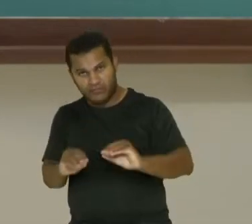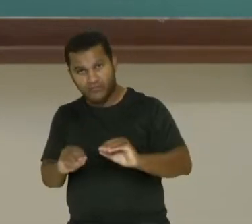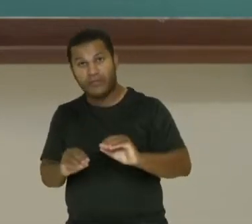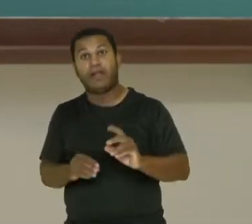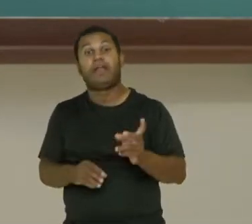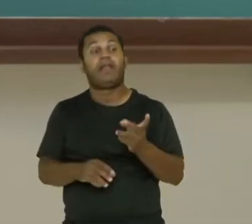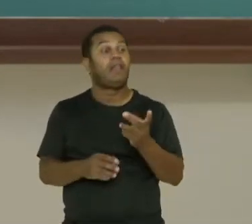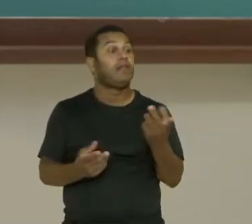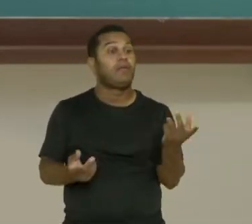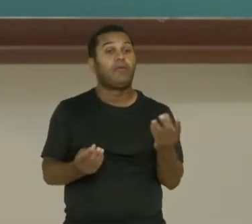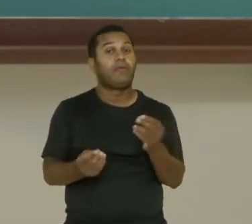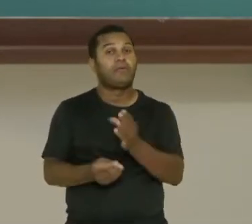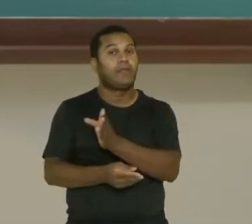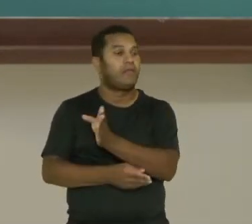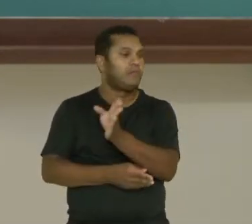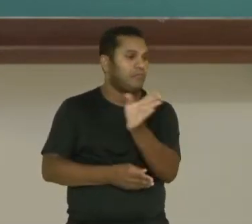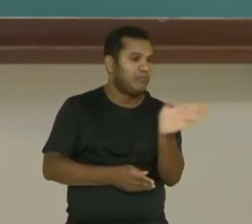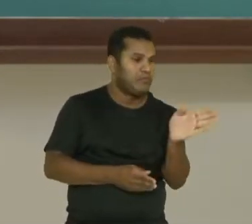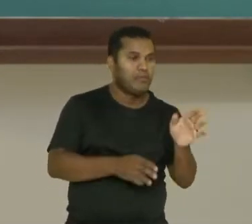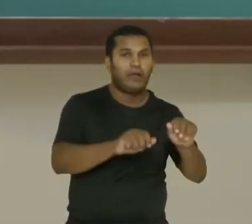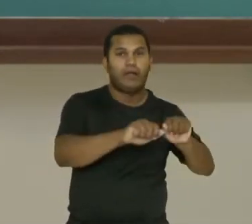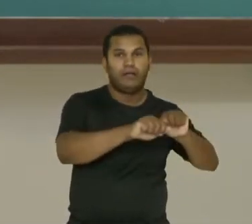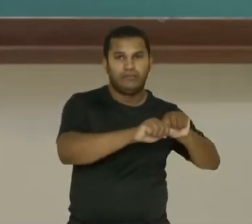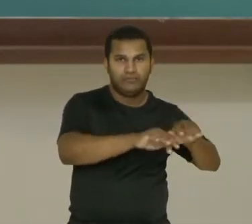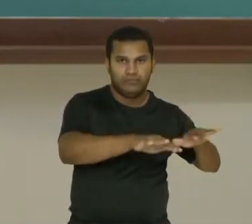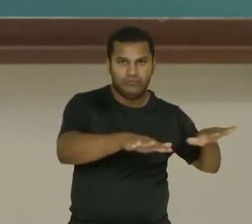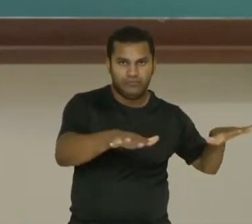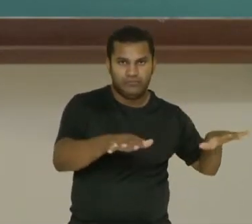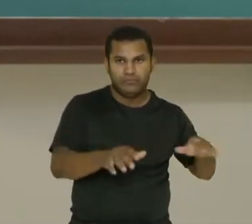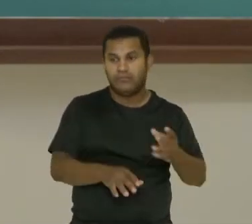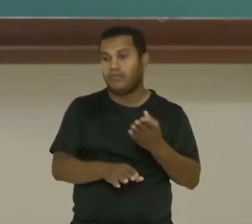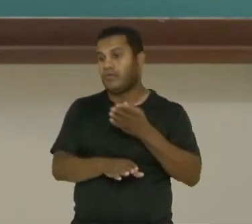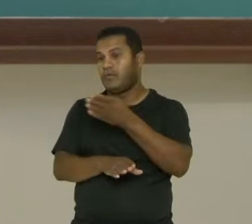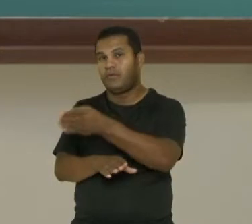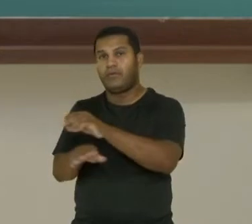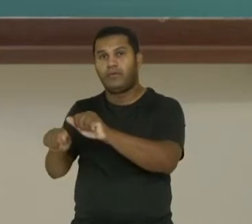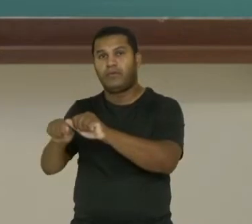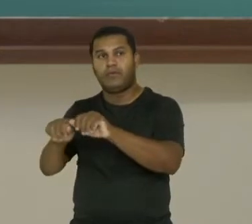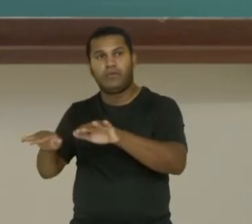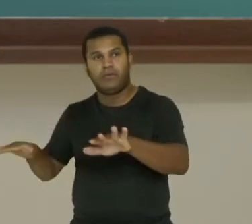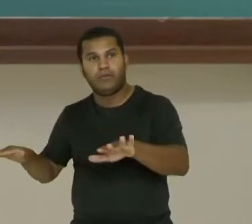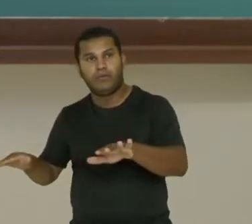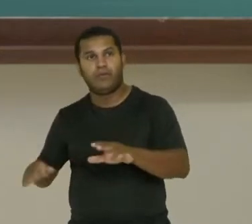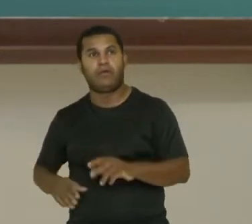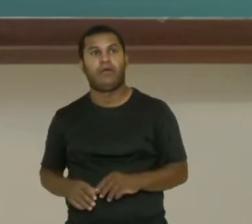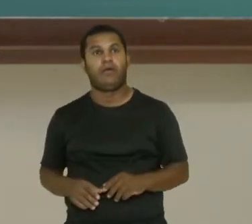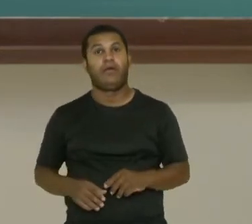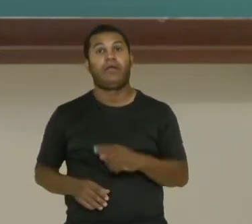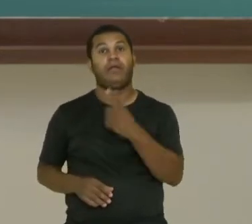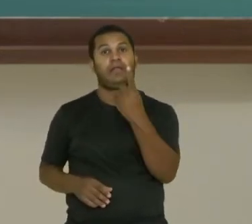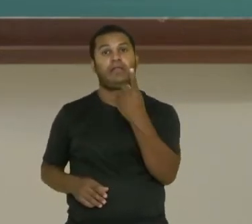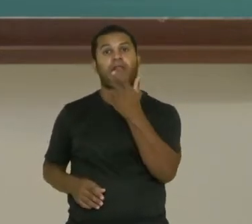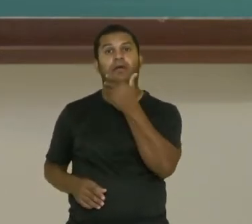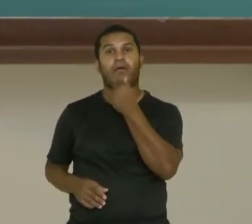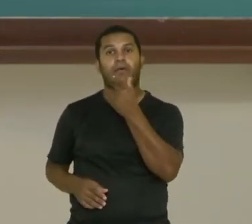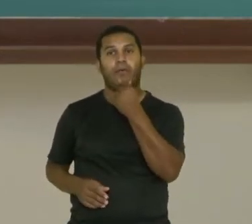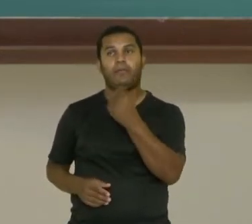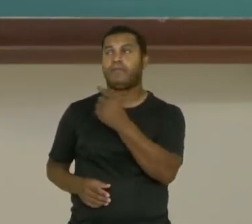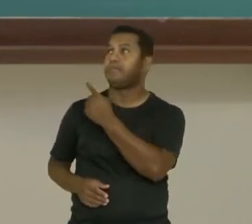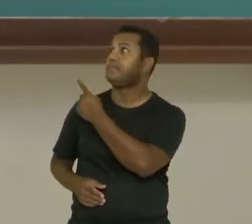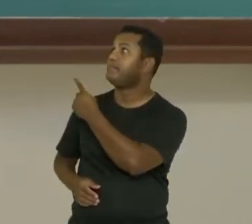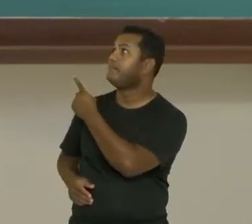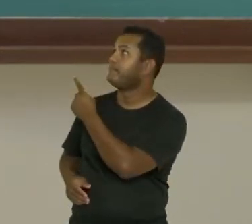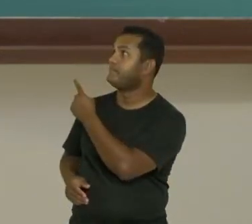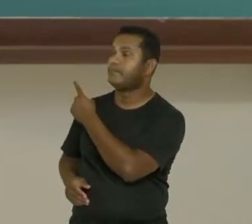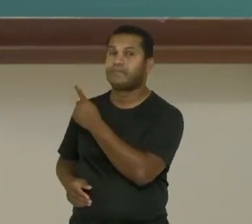Azteca, tá? Conquista o Império Azteca, e Francisco Pizarro vai descer em direção ao sul e vai descobrir